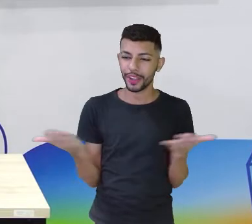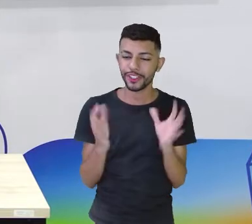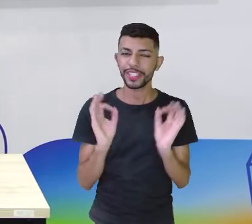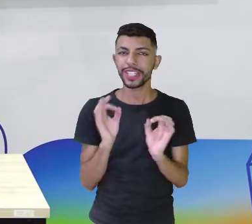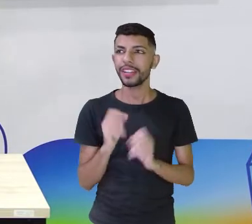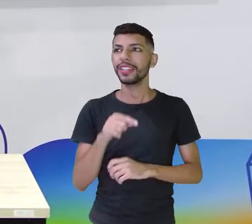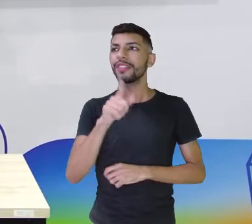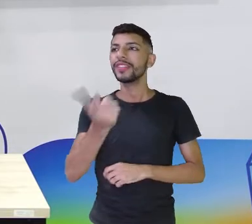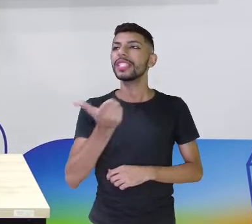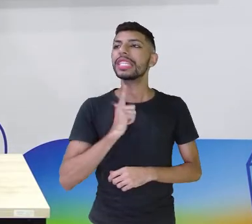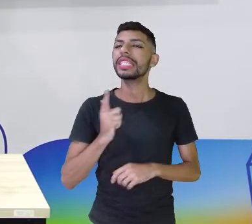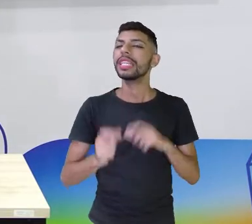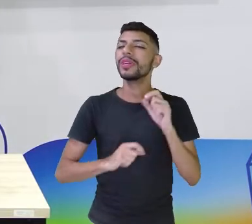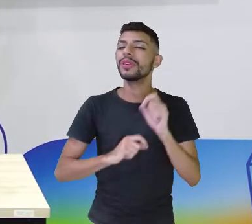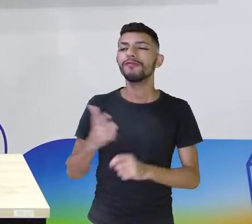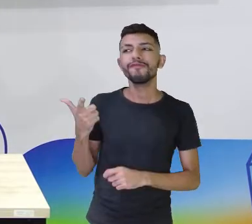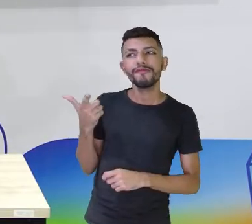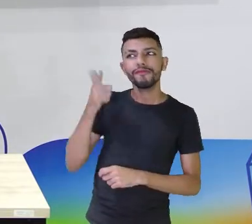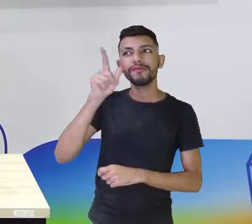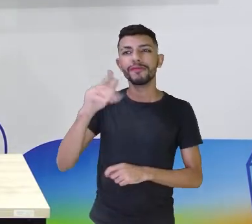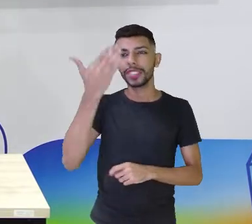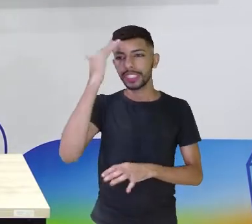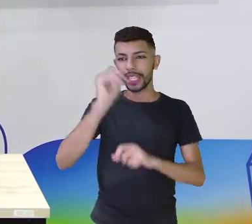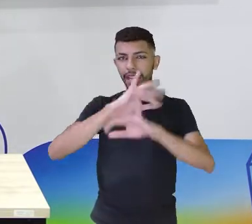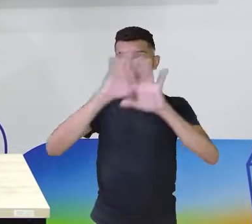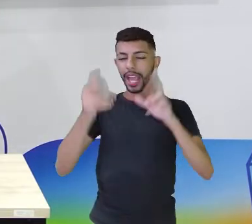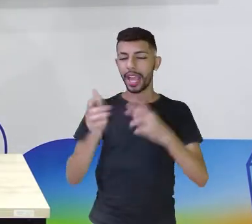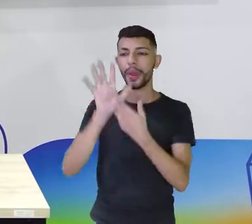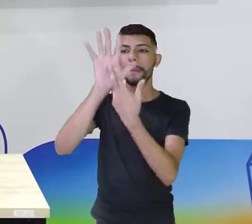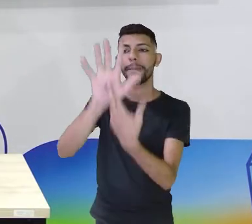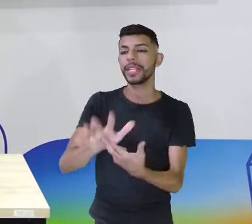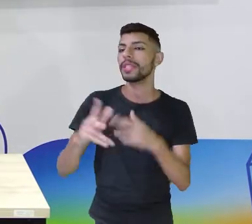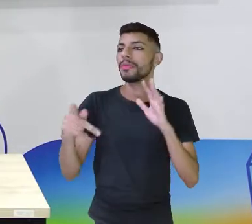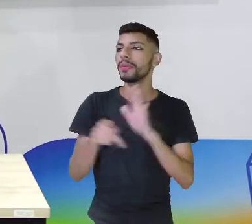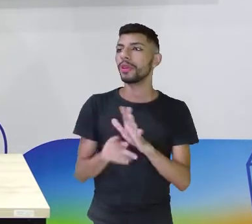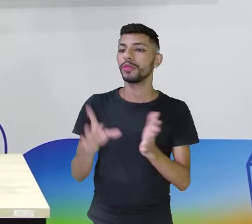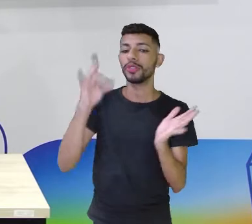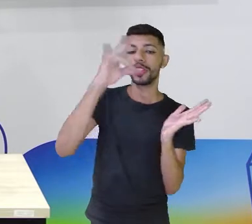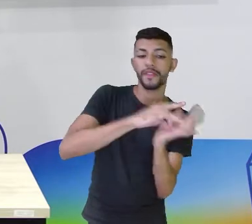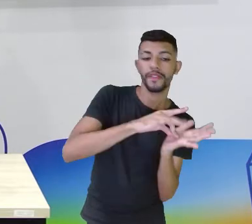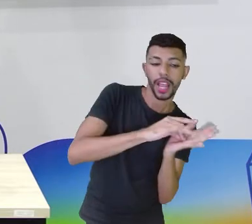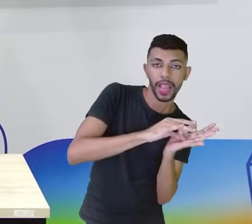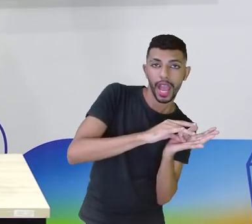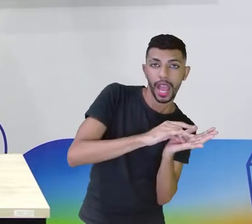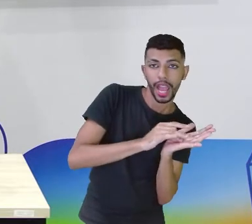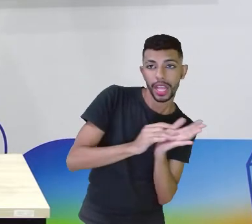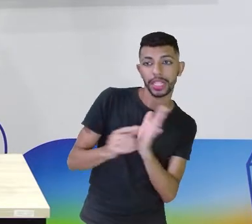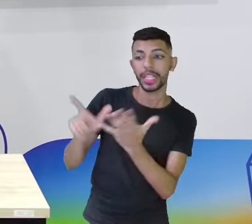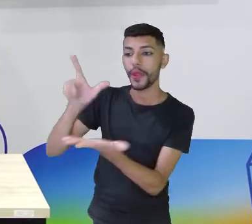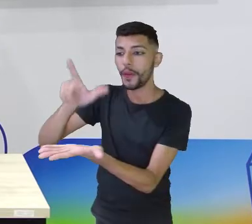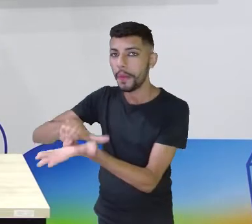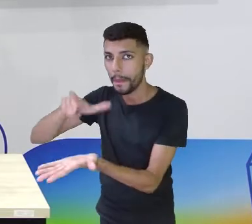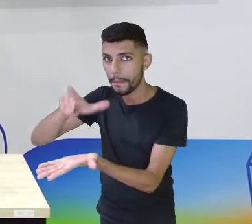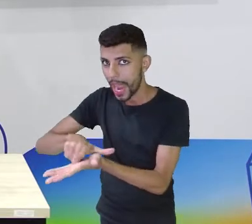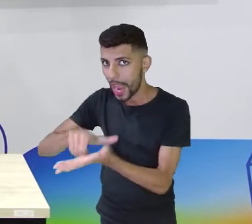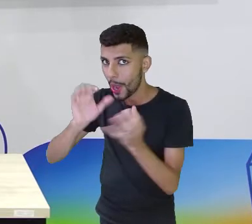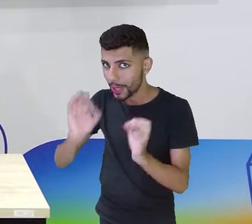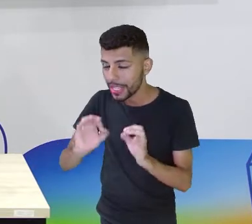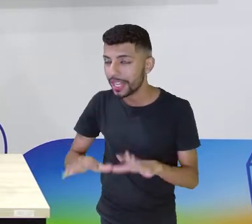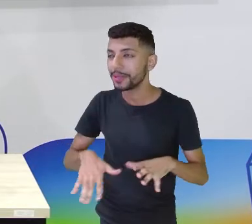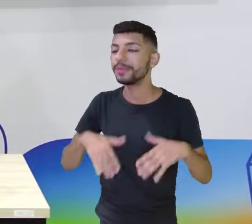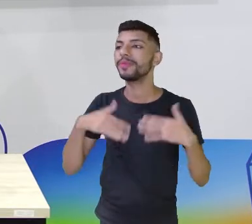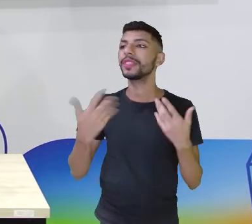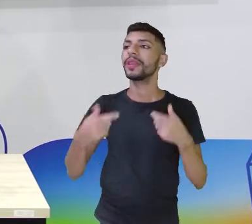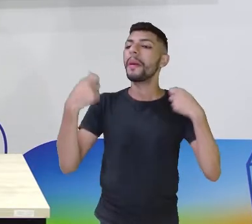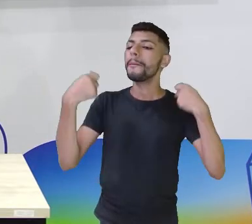tenha conseguido entender a representação do real para o papel,